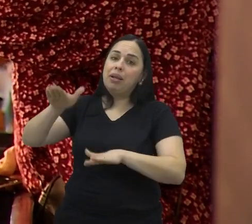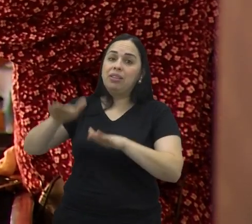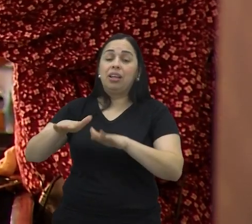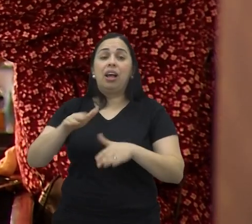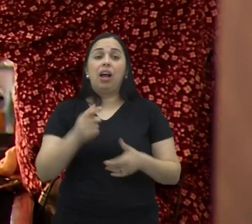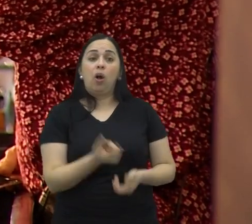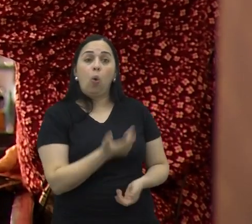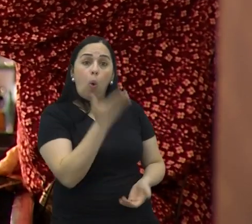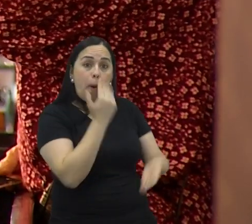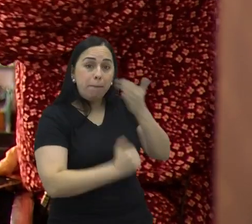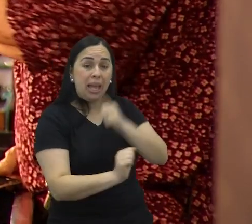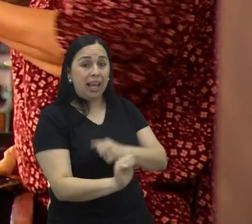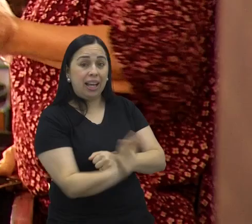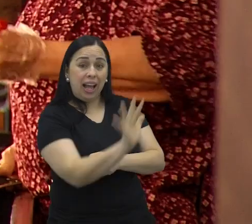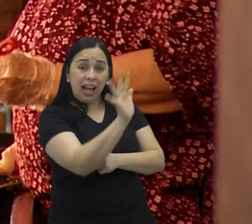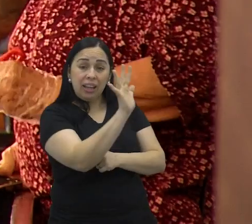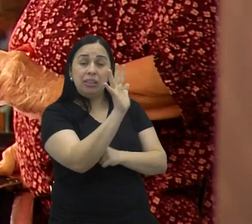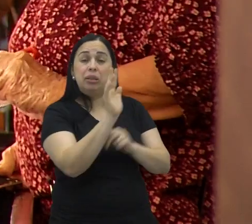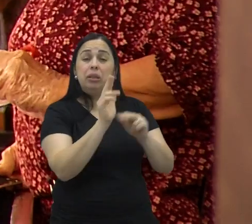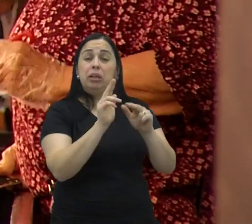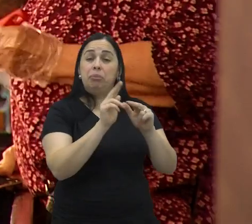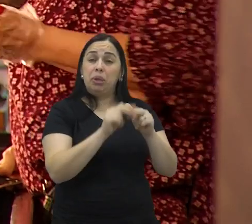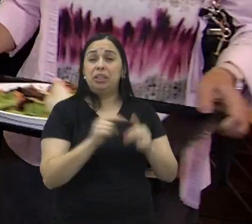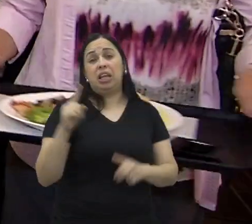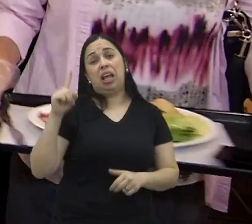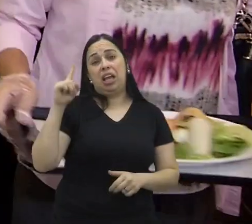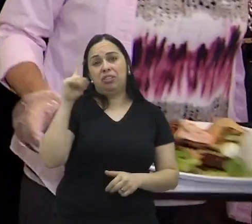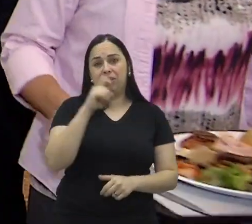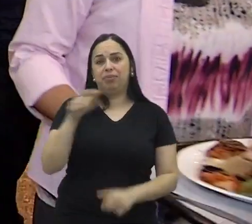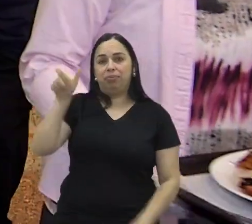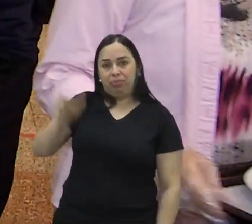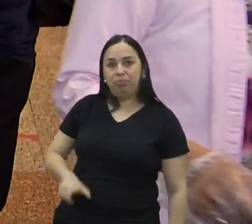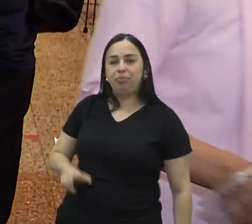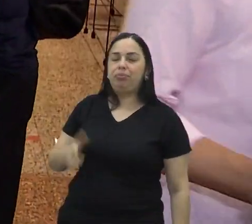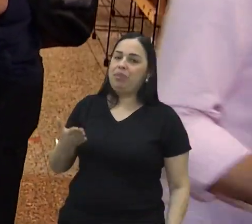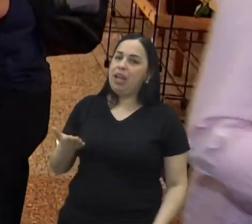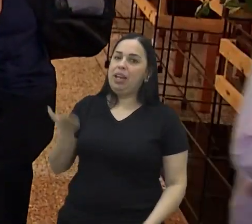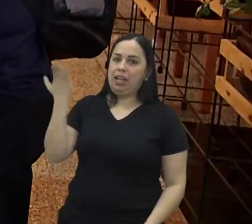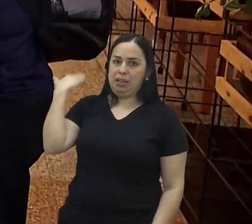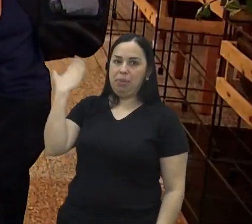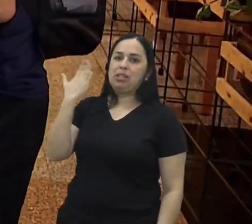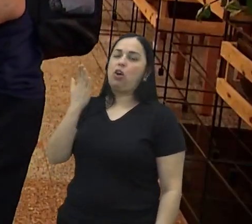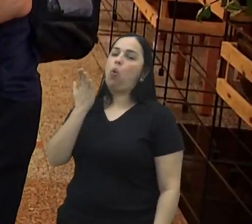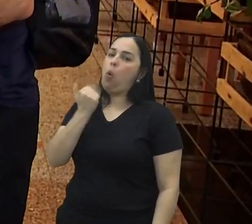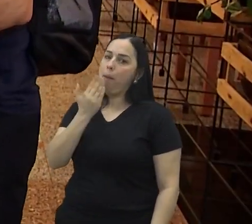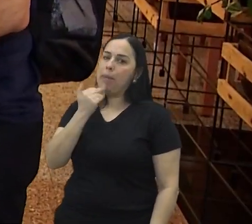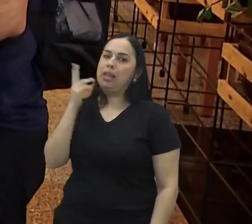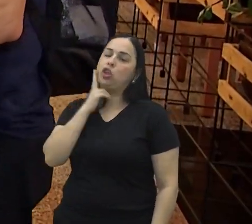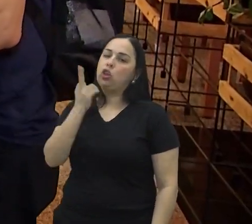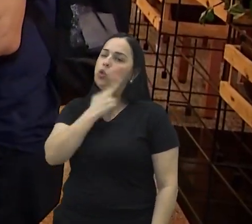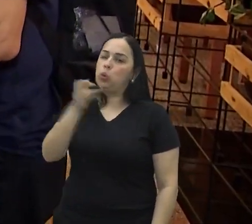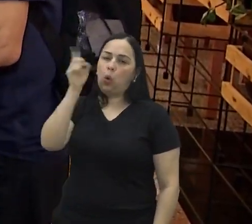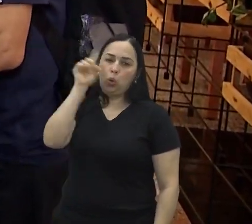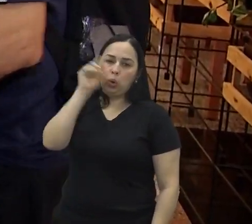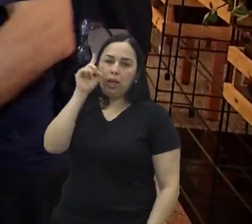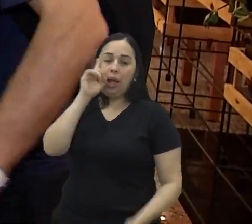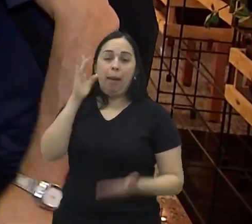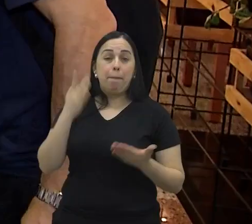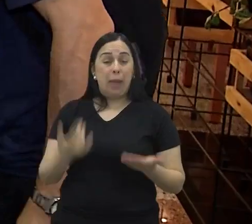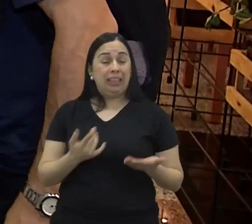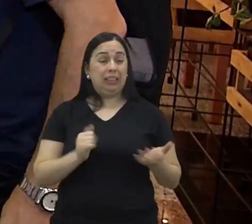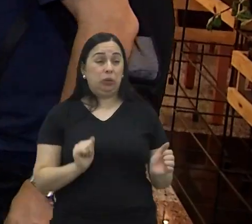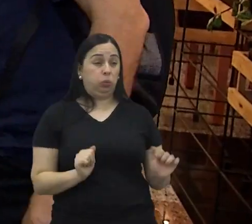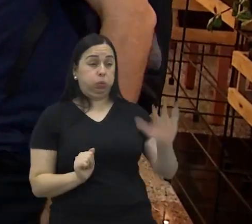mais cara, comer fora de casa fica mais difícil. O Ibrahim, por exemplo, almoçava em restaurantes todos os dias, mas